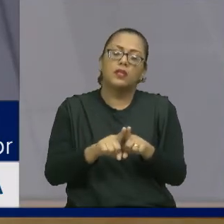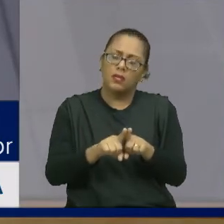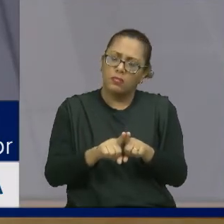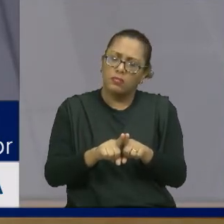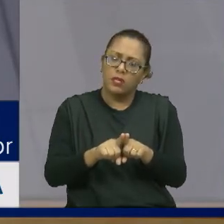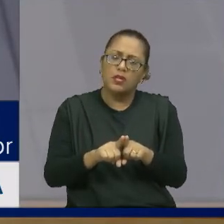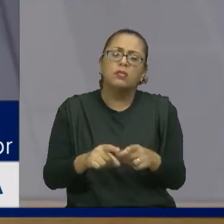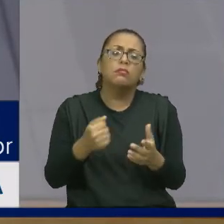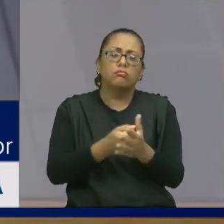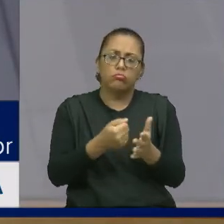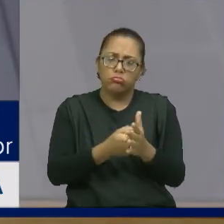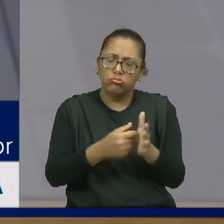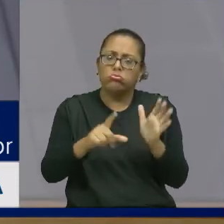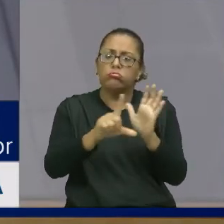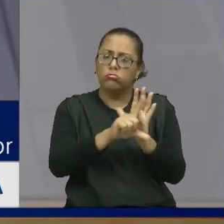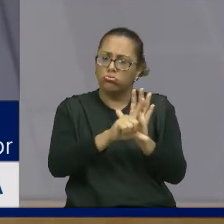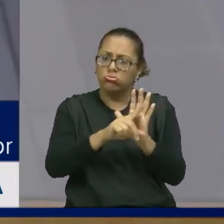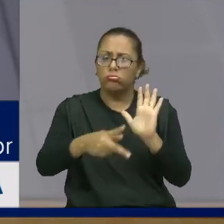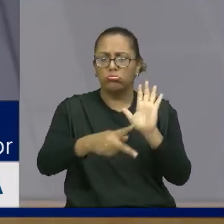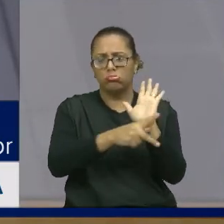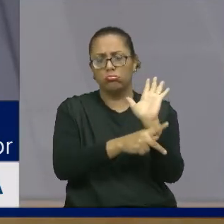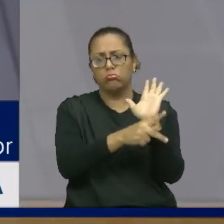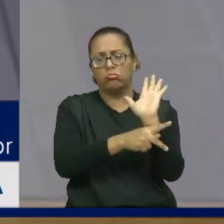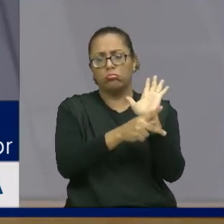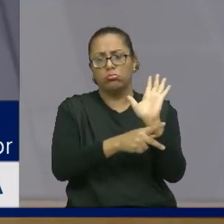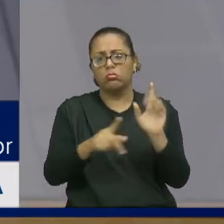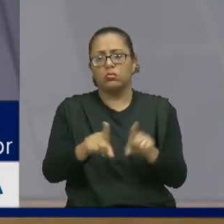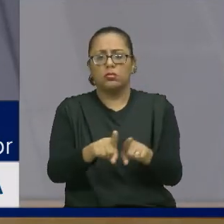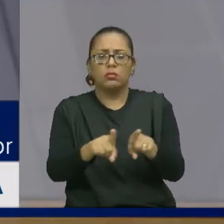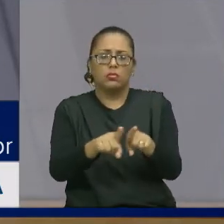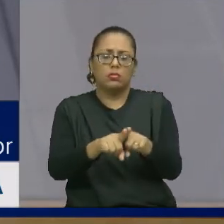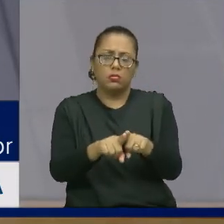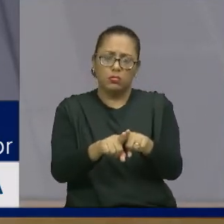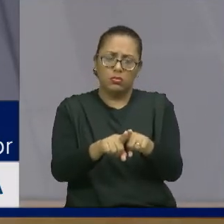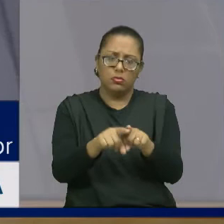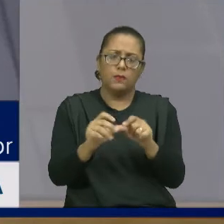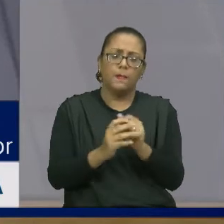da penalidade cabível. 2. O